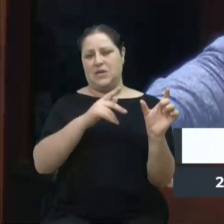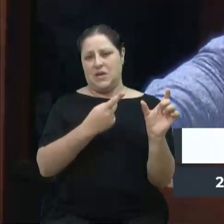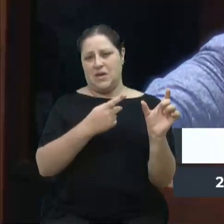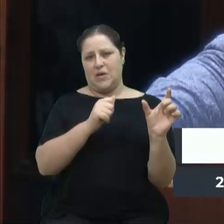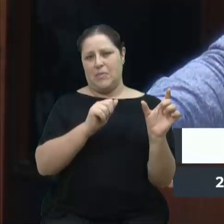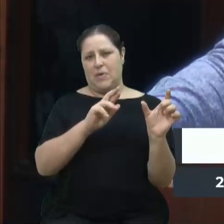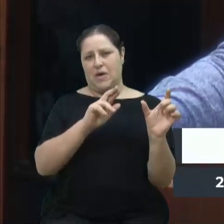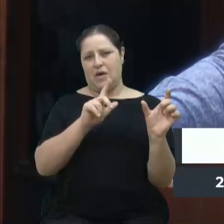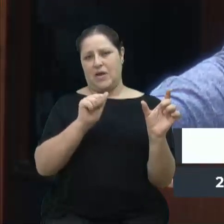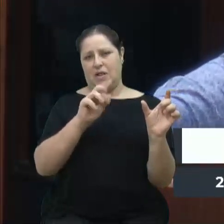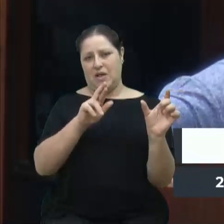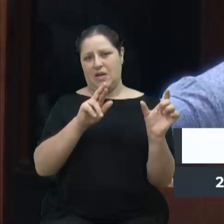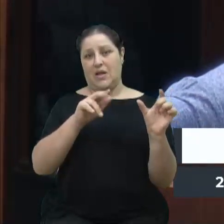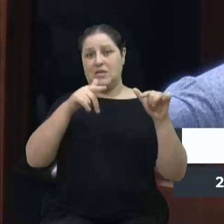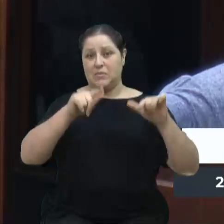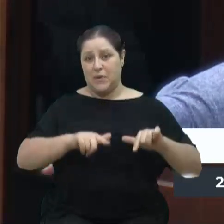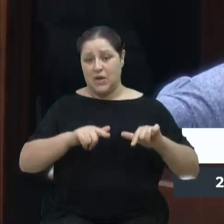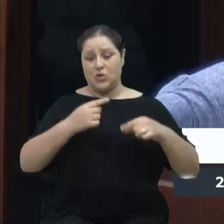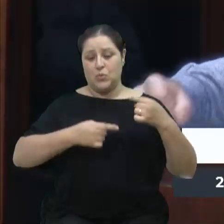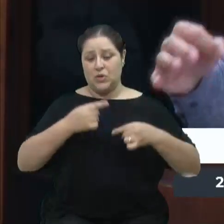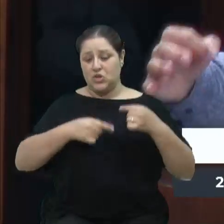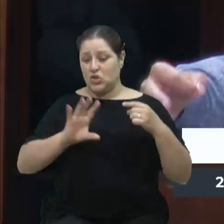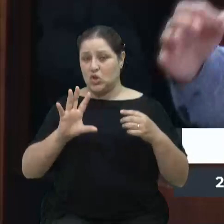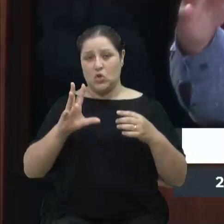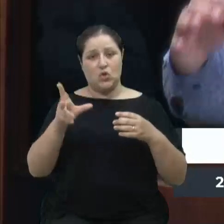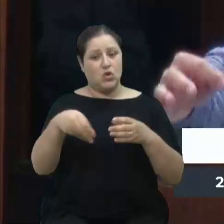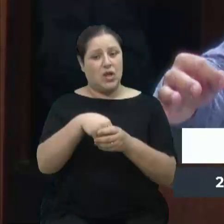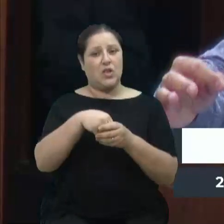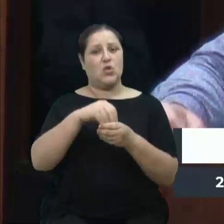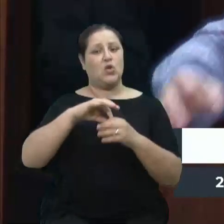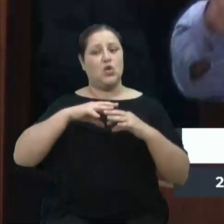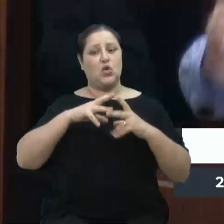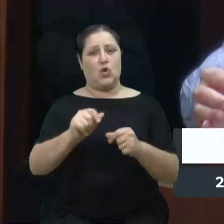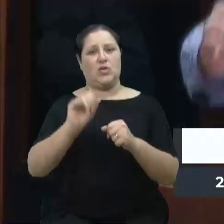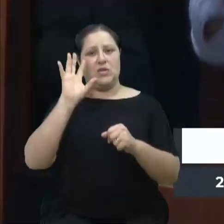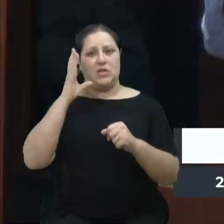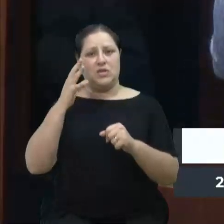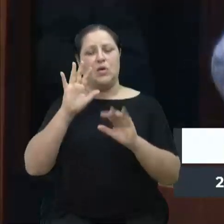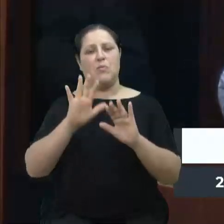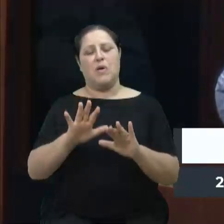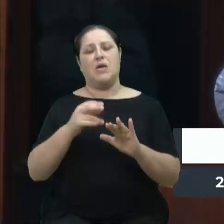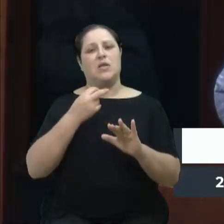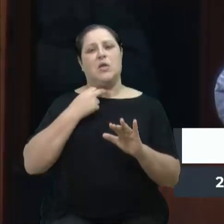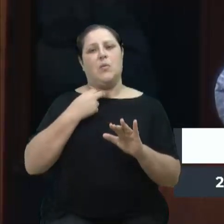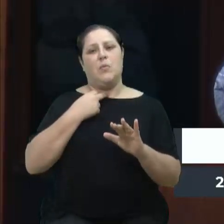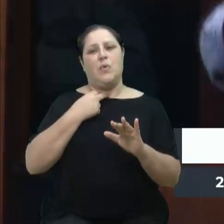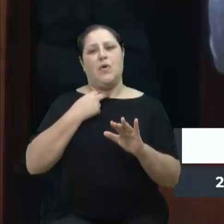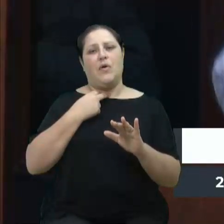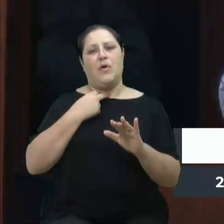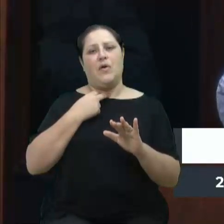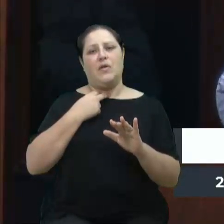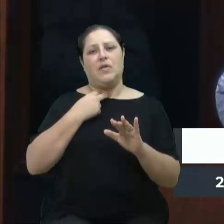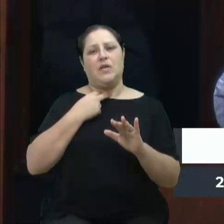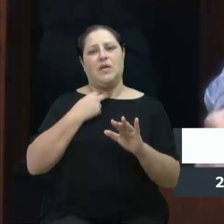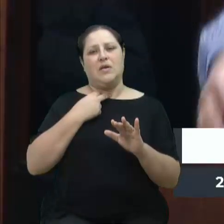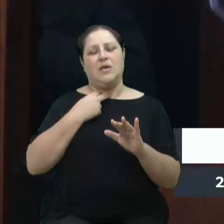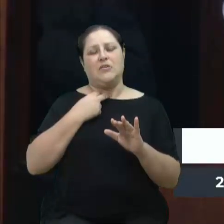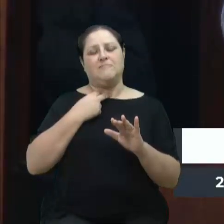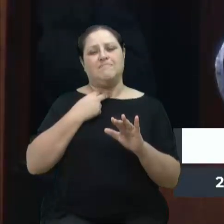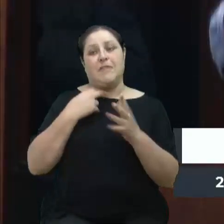absolutamente todas as decisões. Mas nós não podemos abrir precedente para que